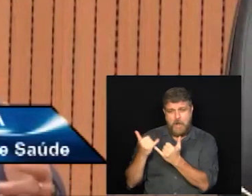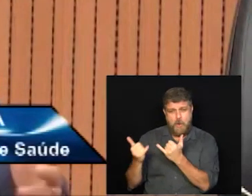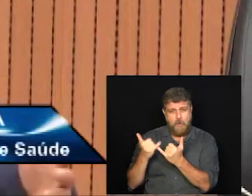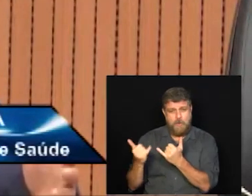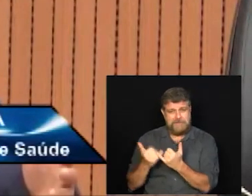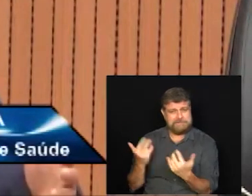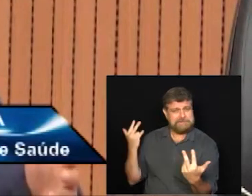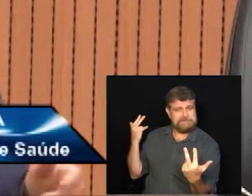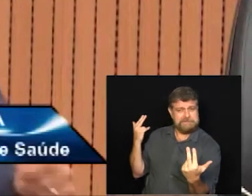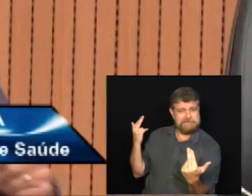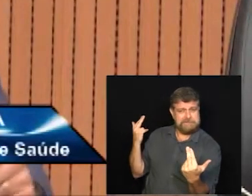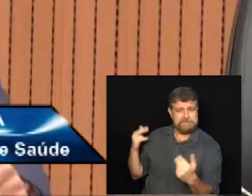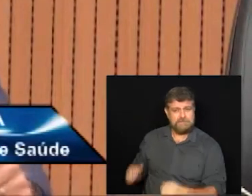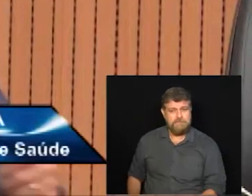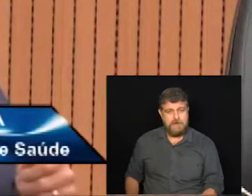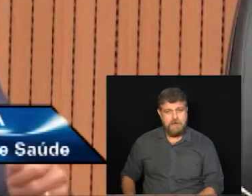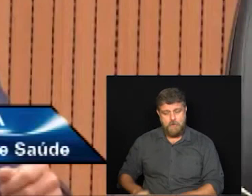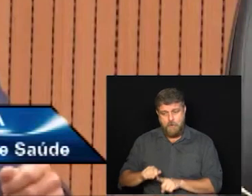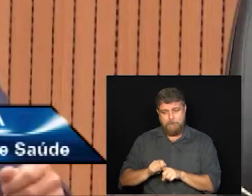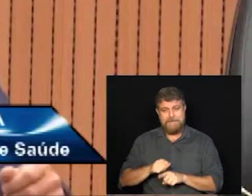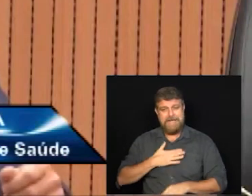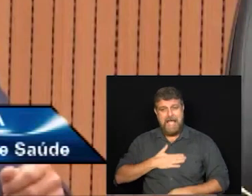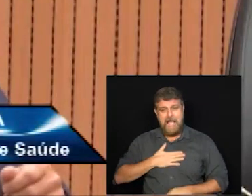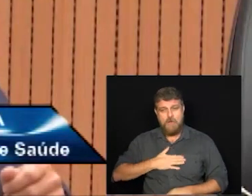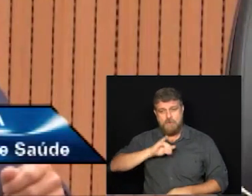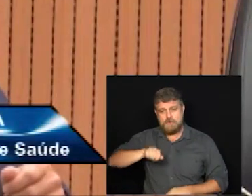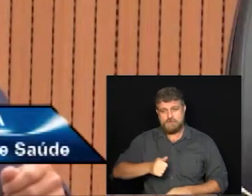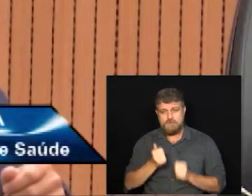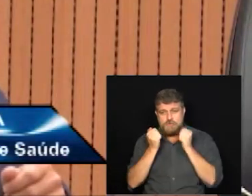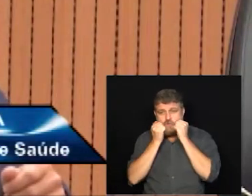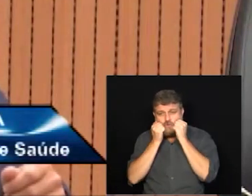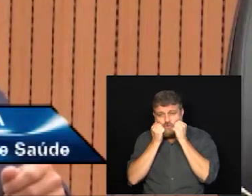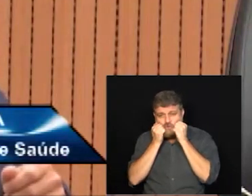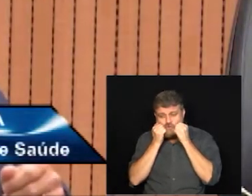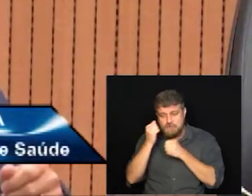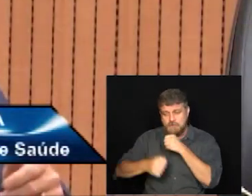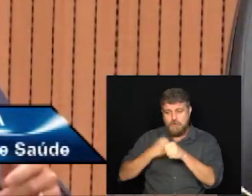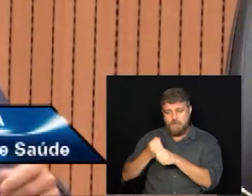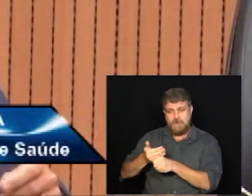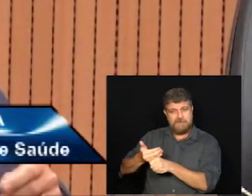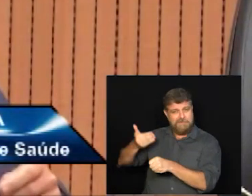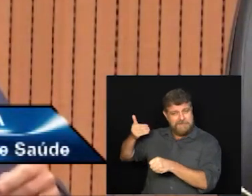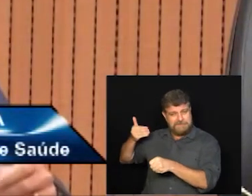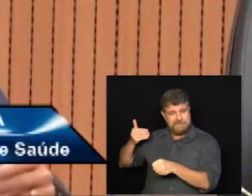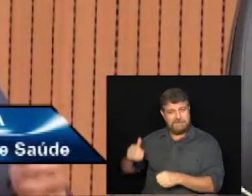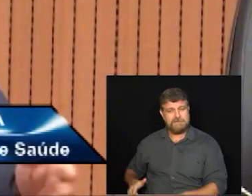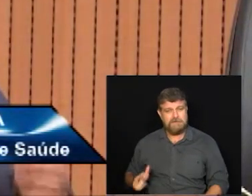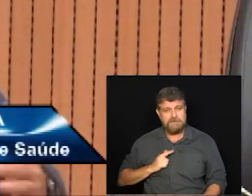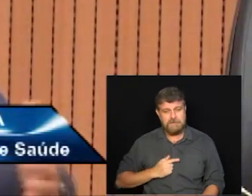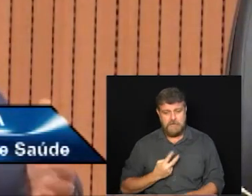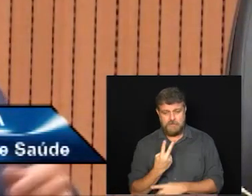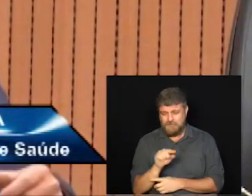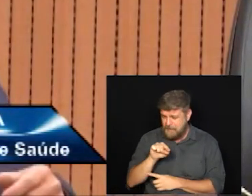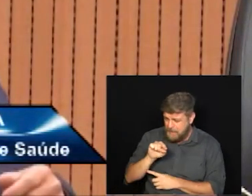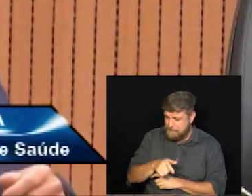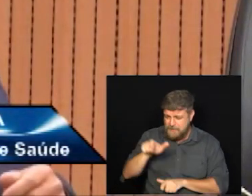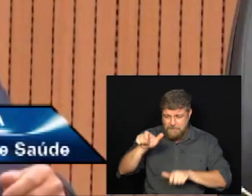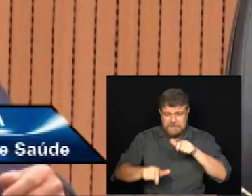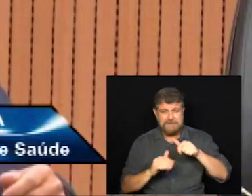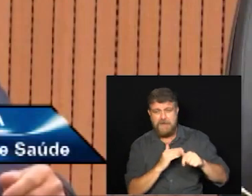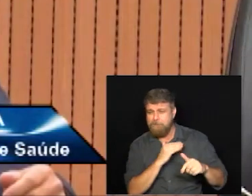igual a julho e agosto do ano passado. Estamos aí com quase 2 mil mortos, eu não